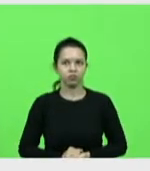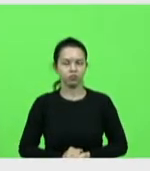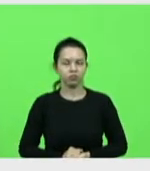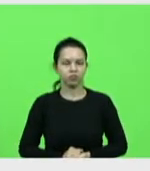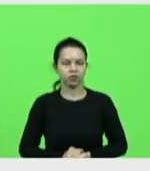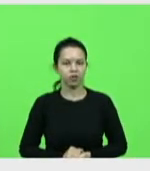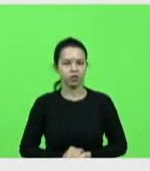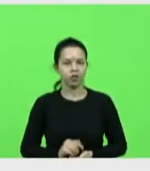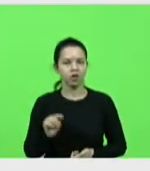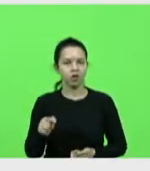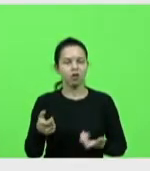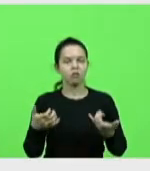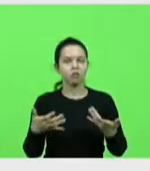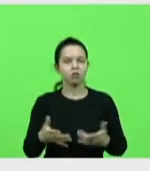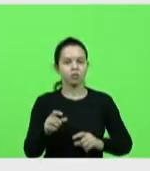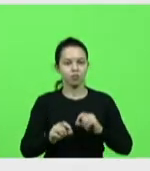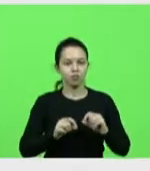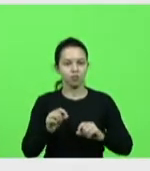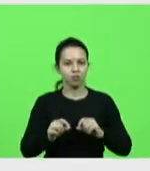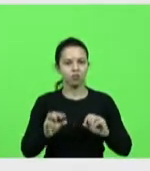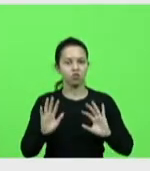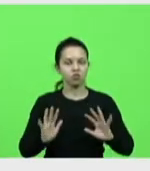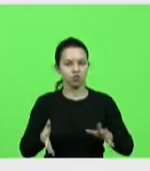de que foi entregue